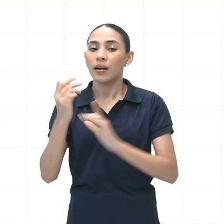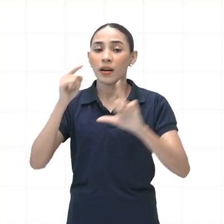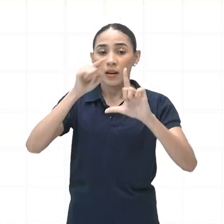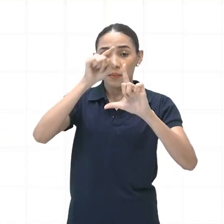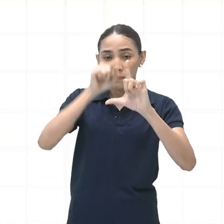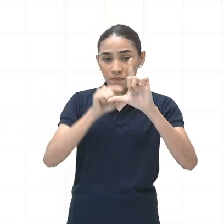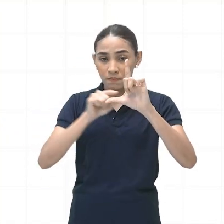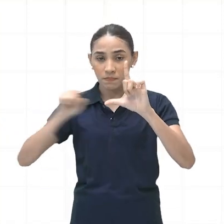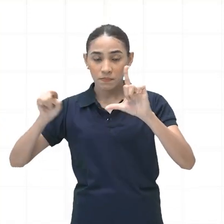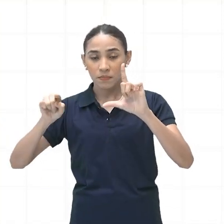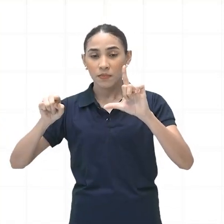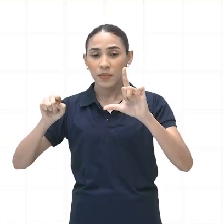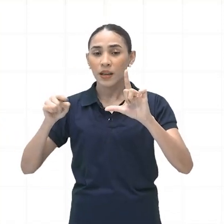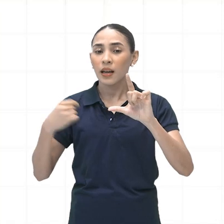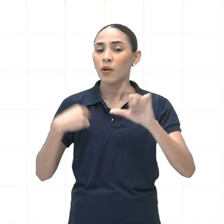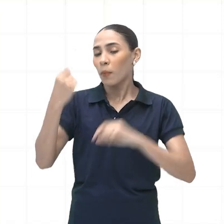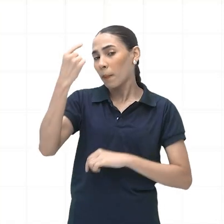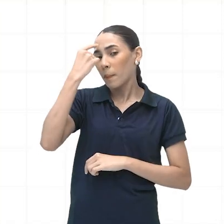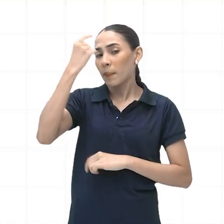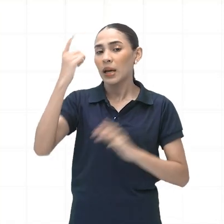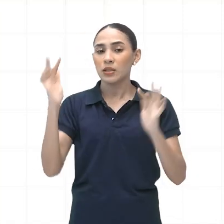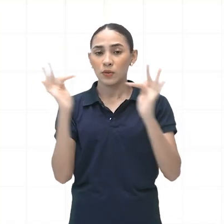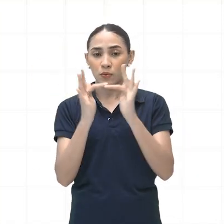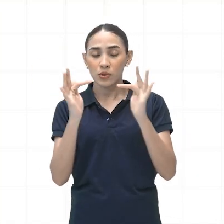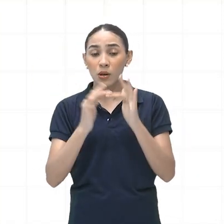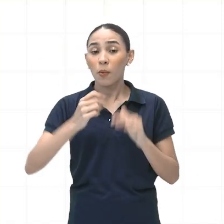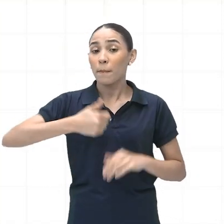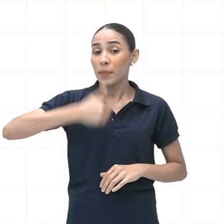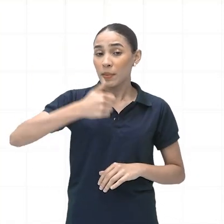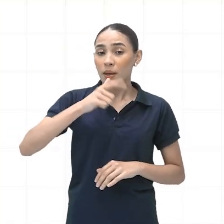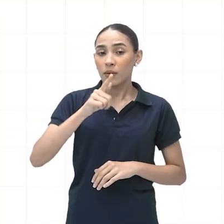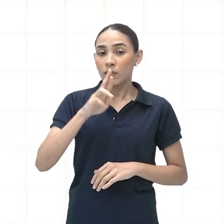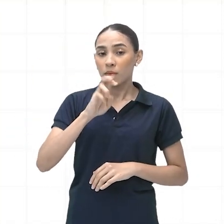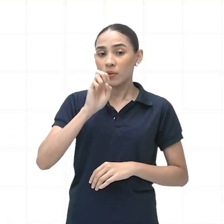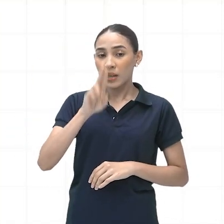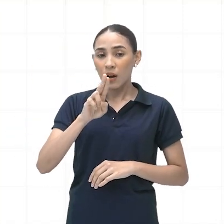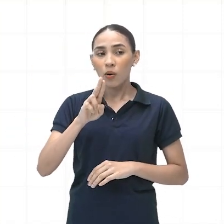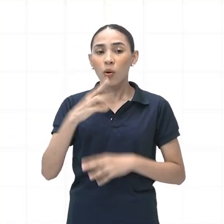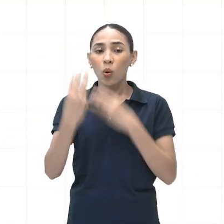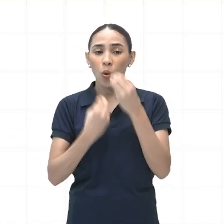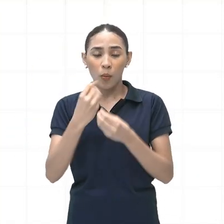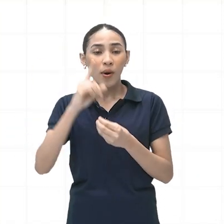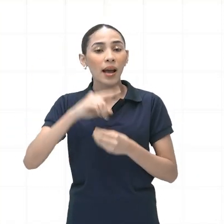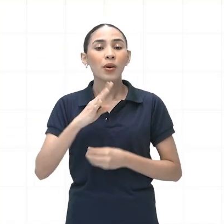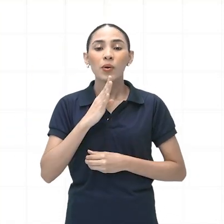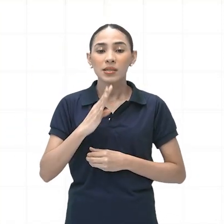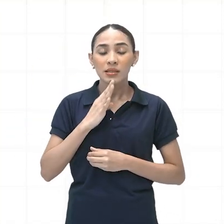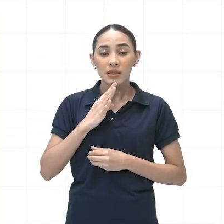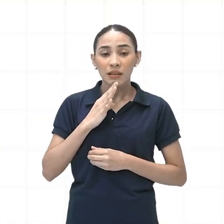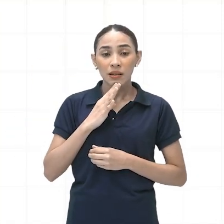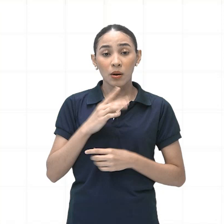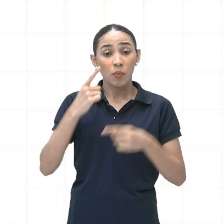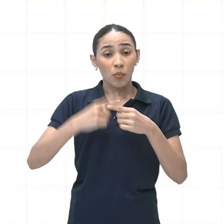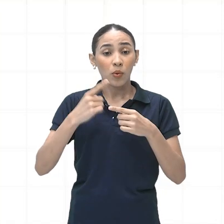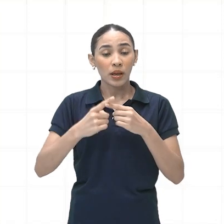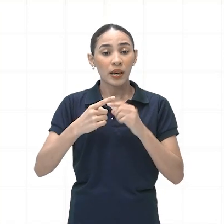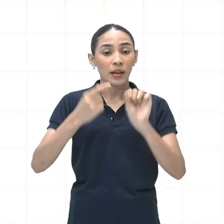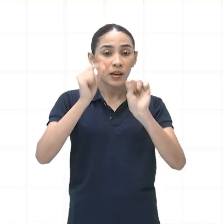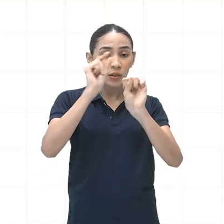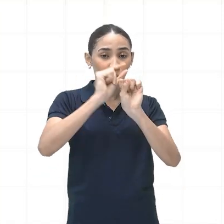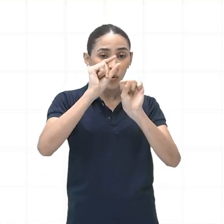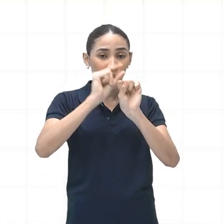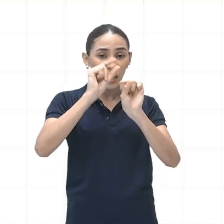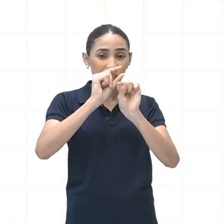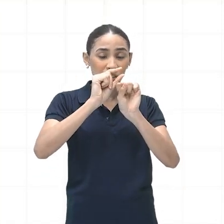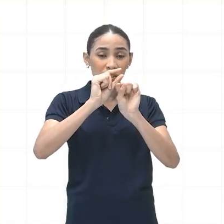função. E toda vez que eu penso em uma função do primeiro grau, por que ela é conhecida como do primeiro grau? Porque o maior expoente do x aqui,